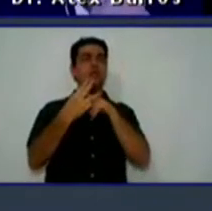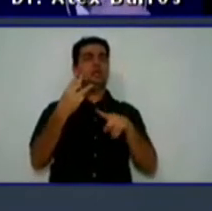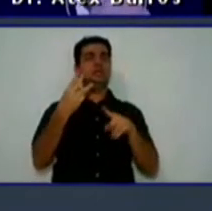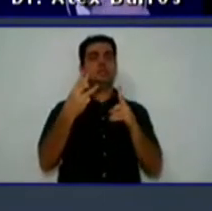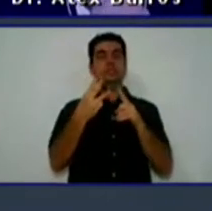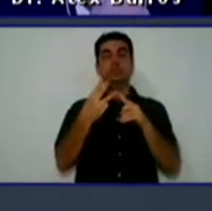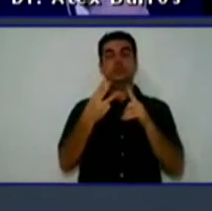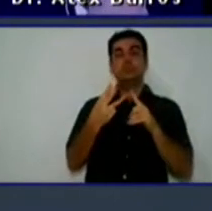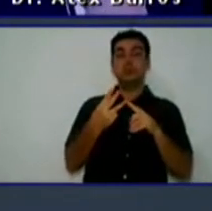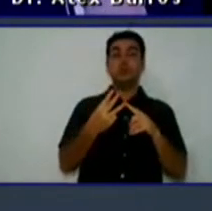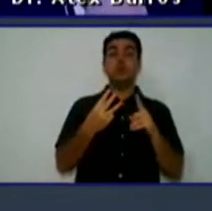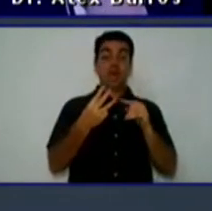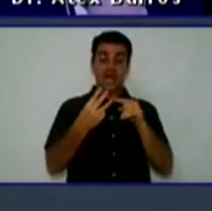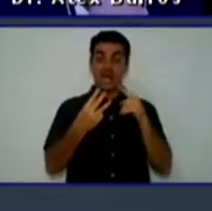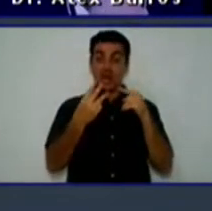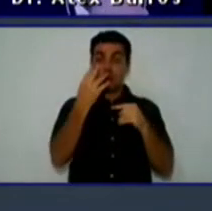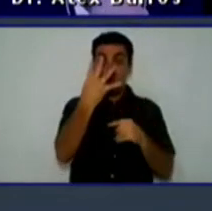valor de